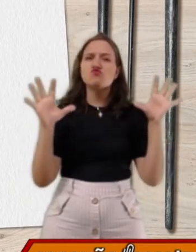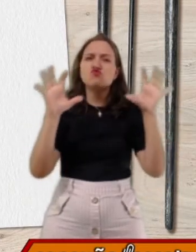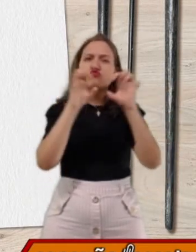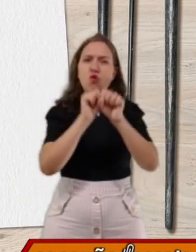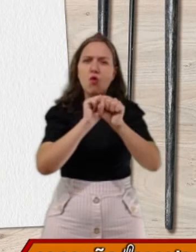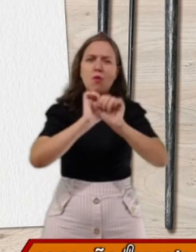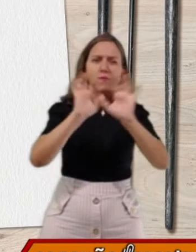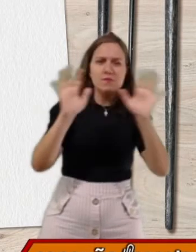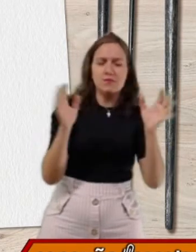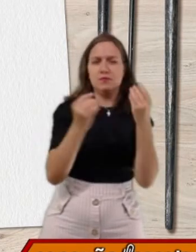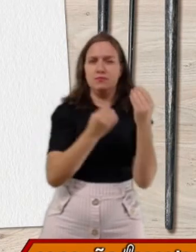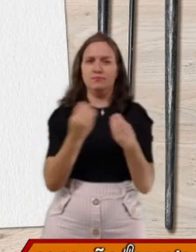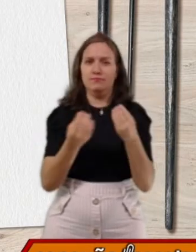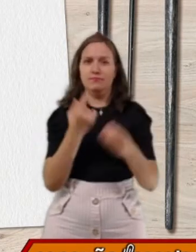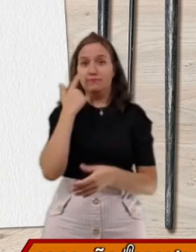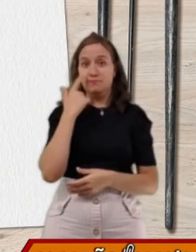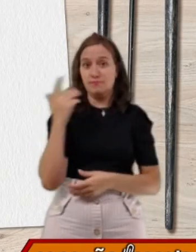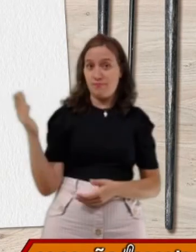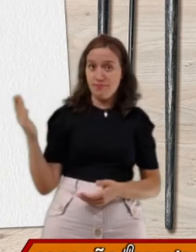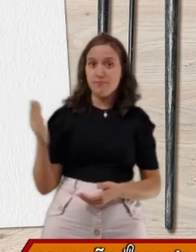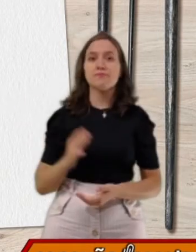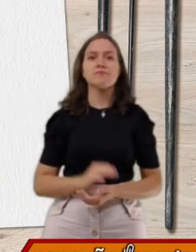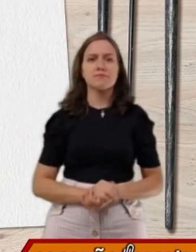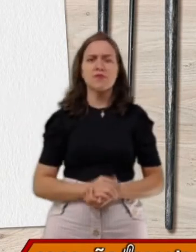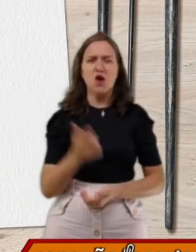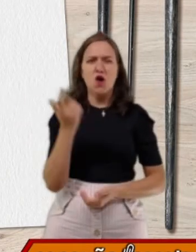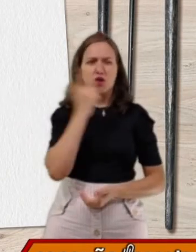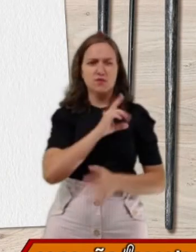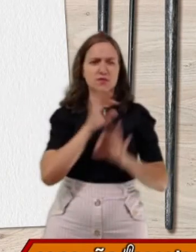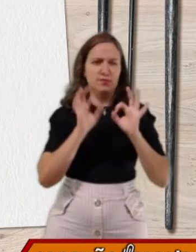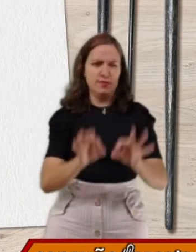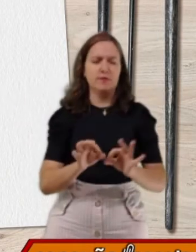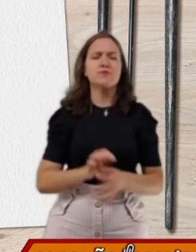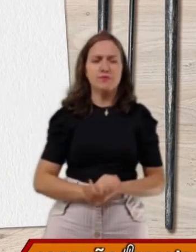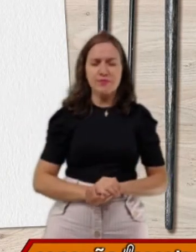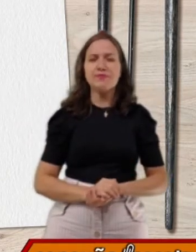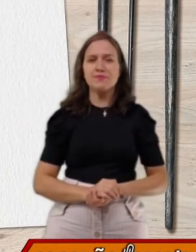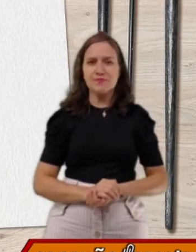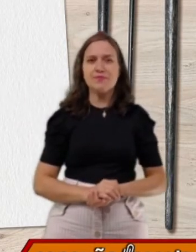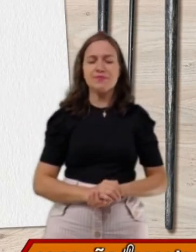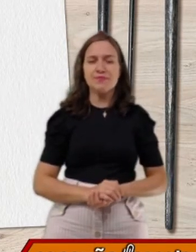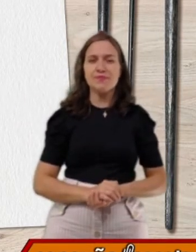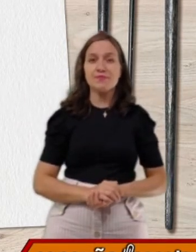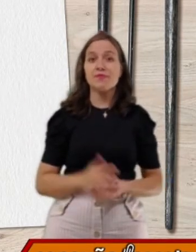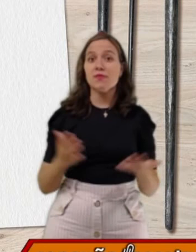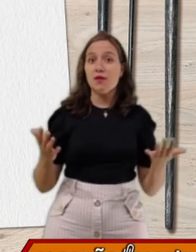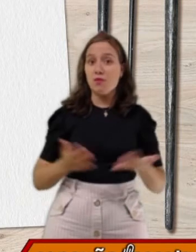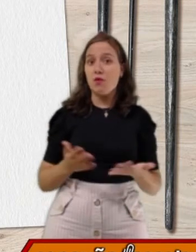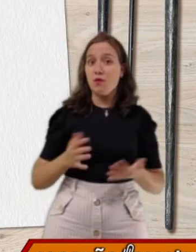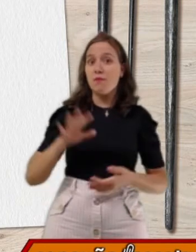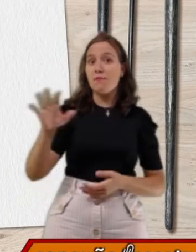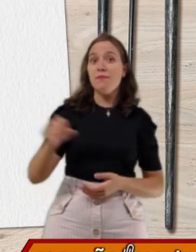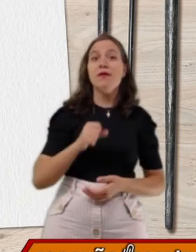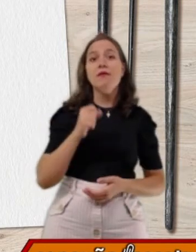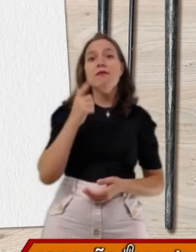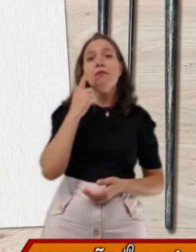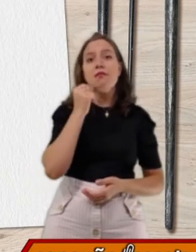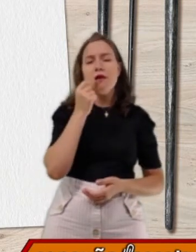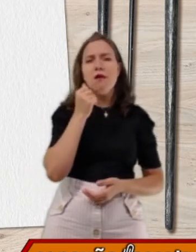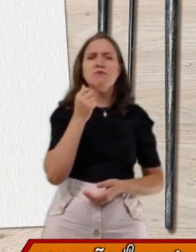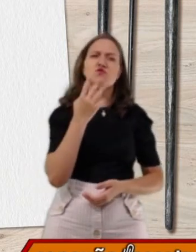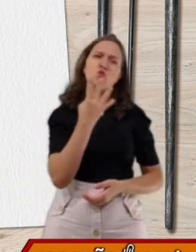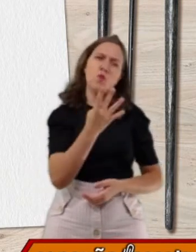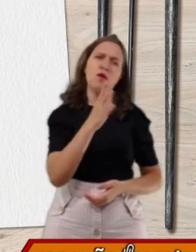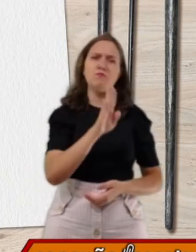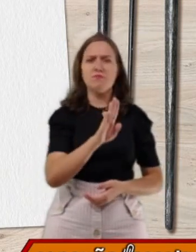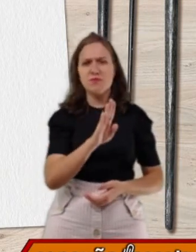é galera vai dar certo preocupa não a Tenha fé agora se você tiver um desses lápis pega o 4B o